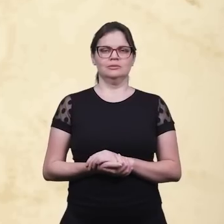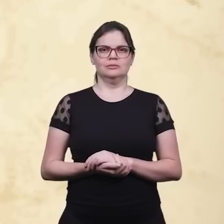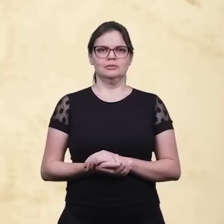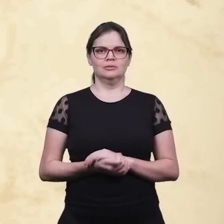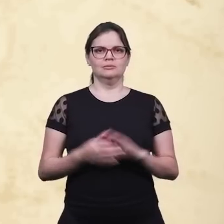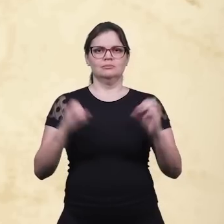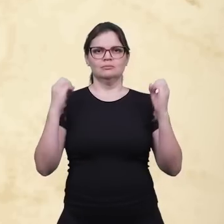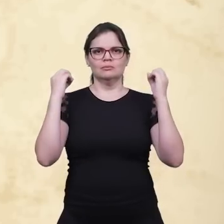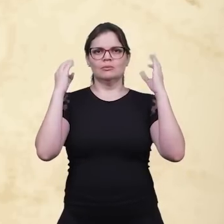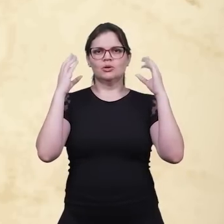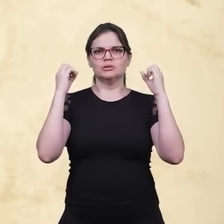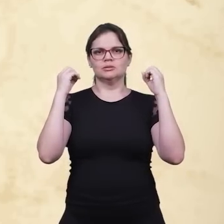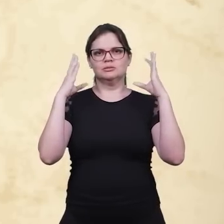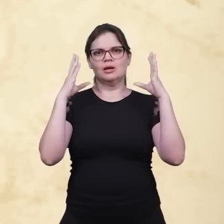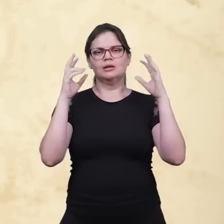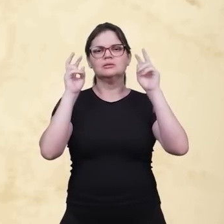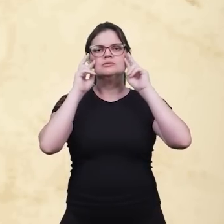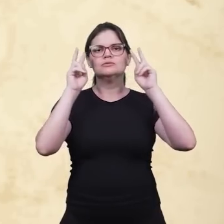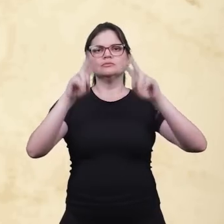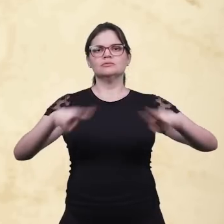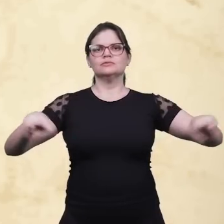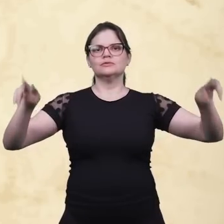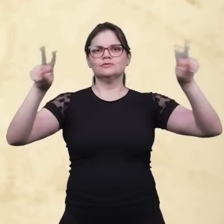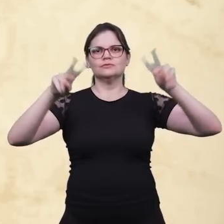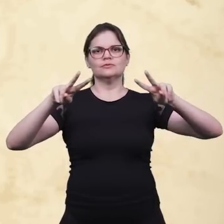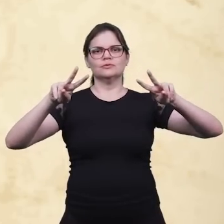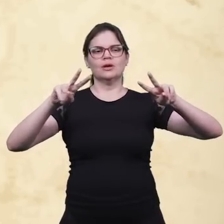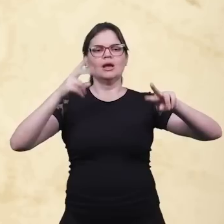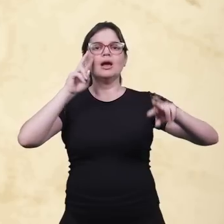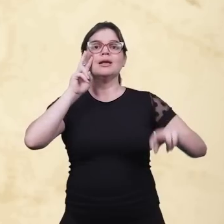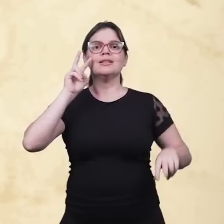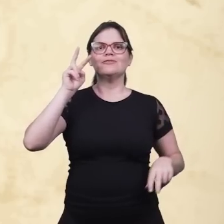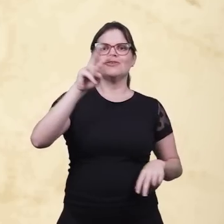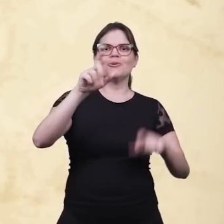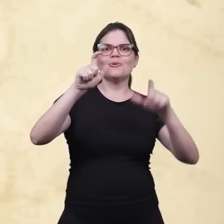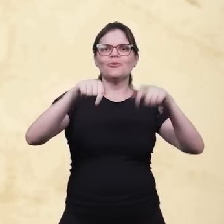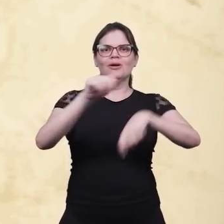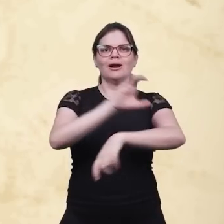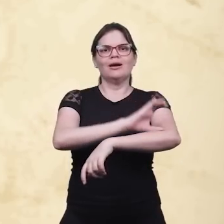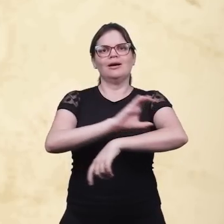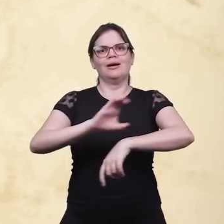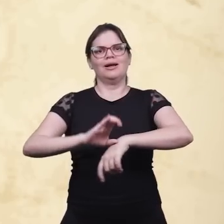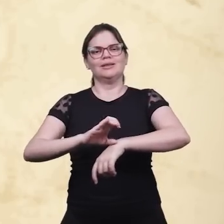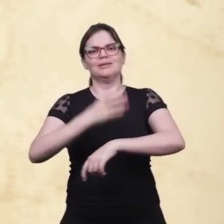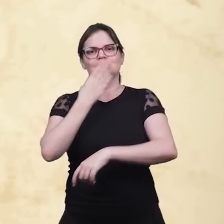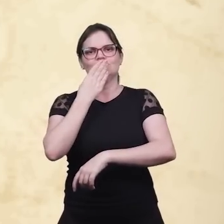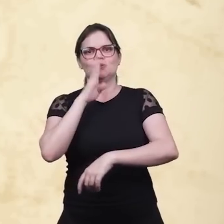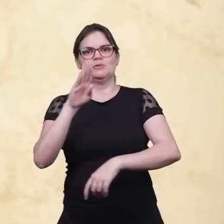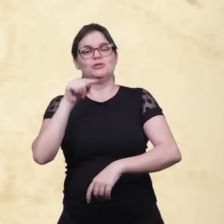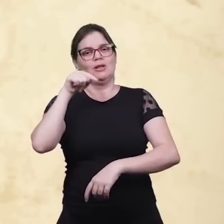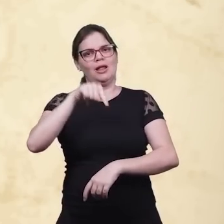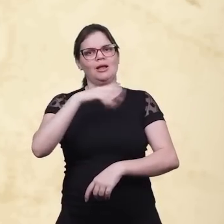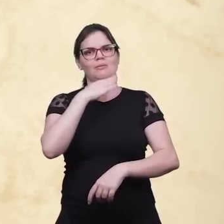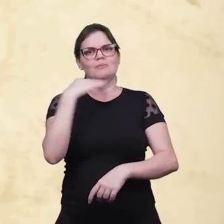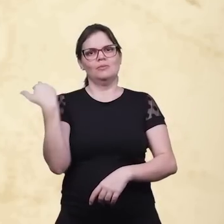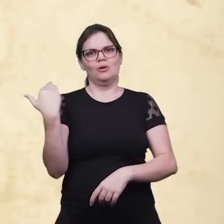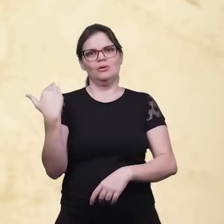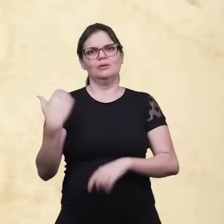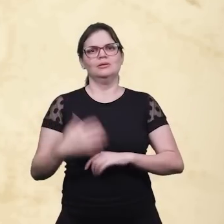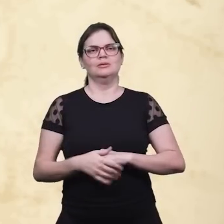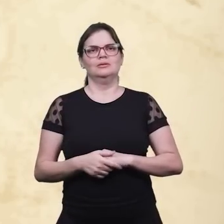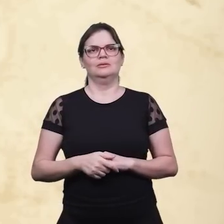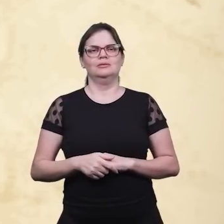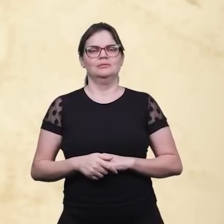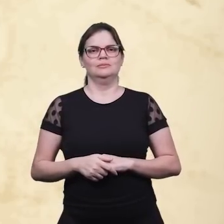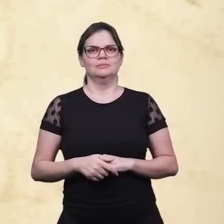de Pisga, que está defronte de Jericó, então à direita aí é Jericó, e o Senhor mostrou-lhe toda a